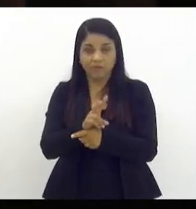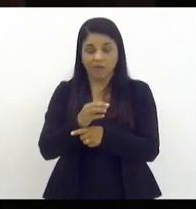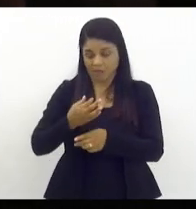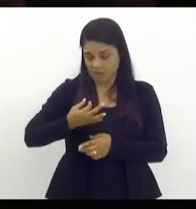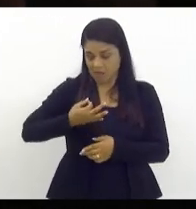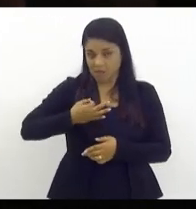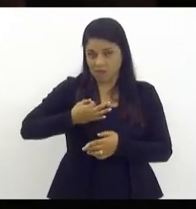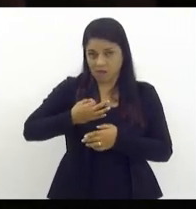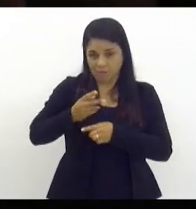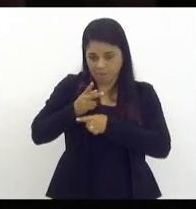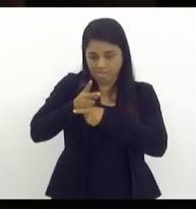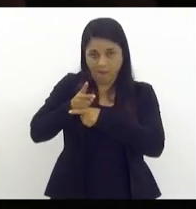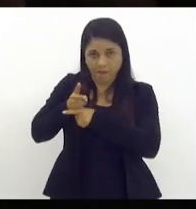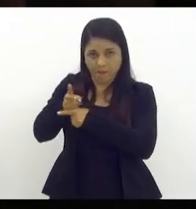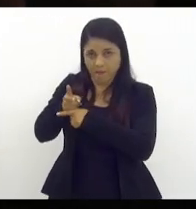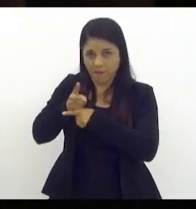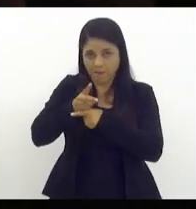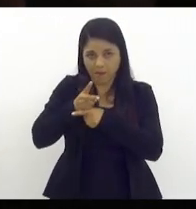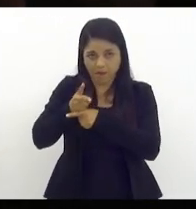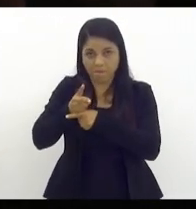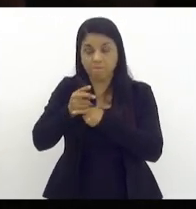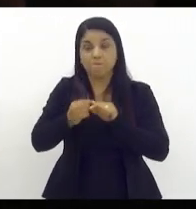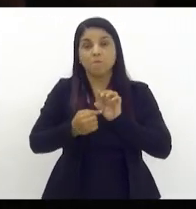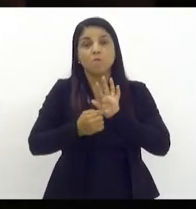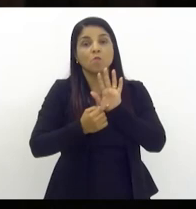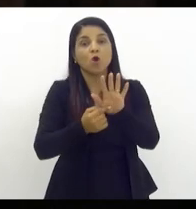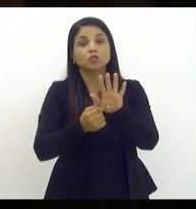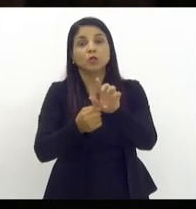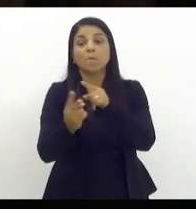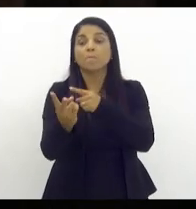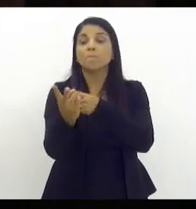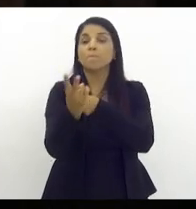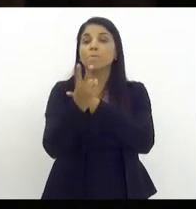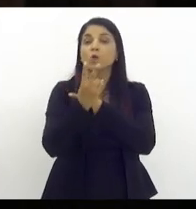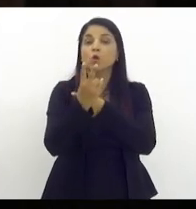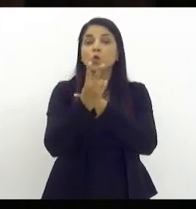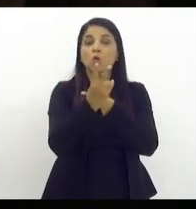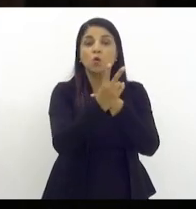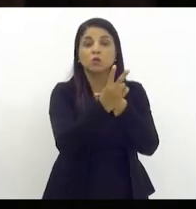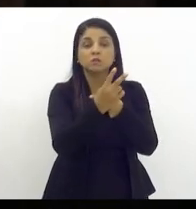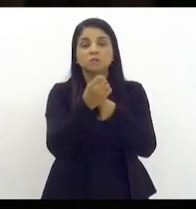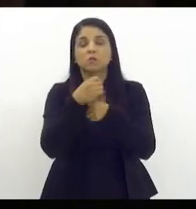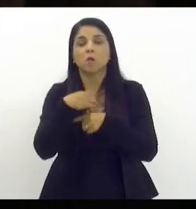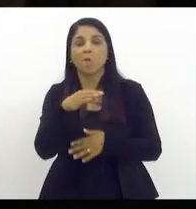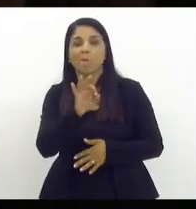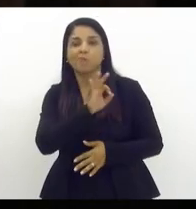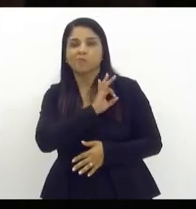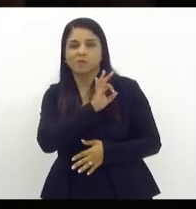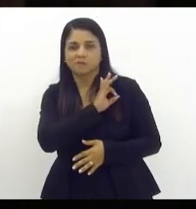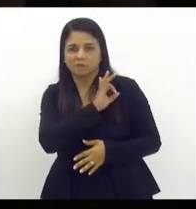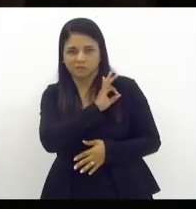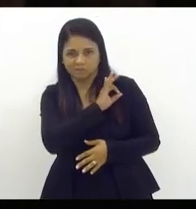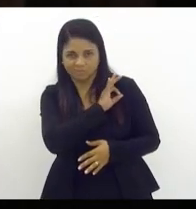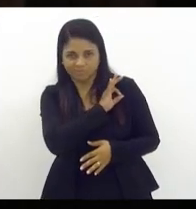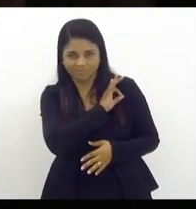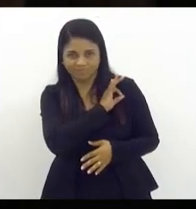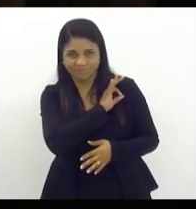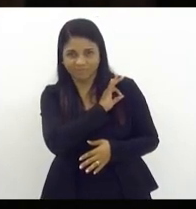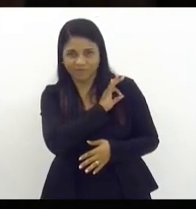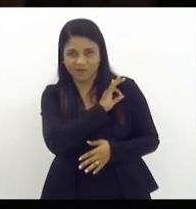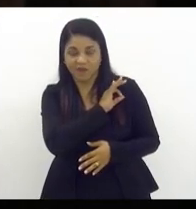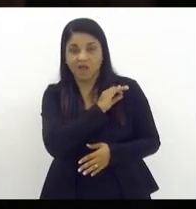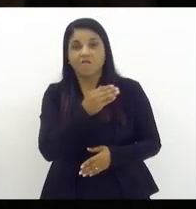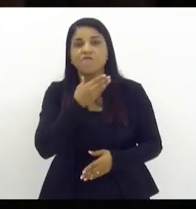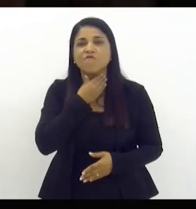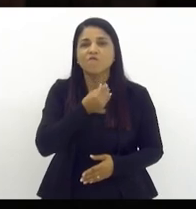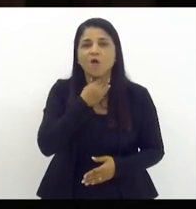uniformes representava uma proteção ao bom policial em relação a falsas